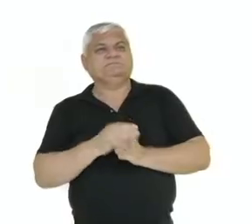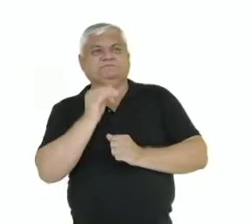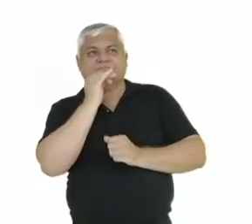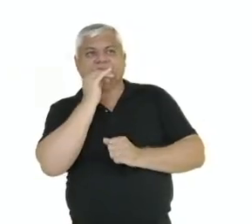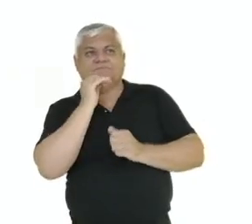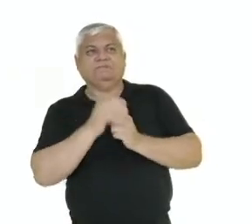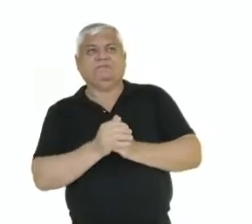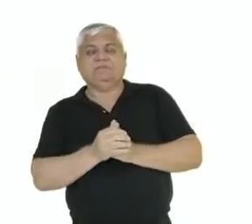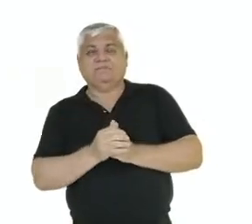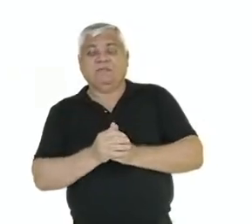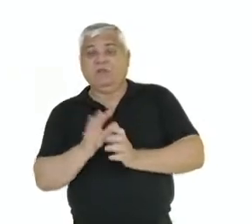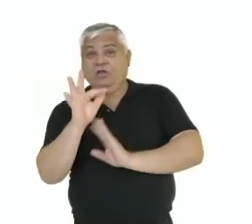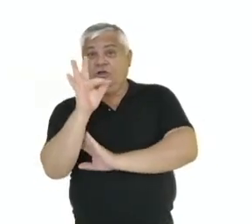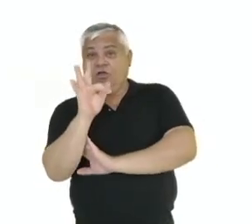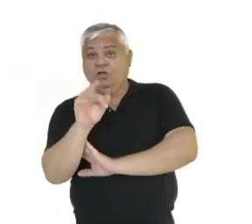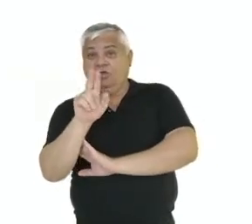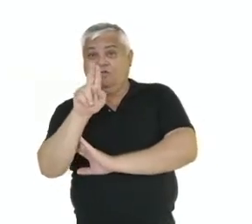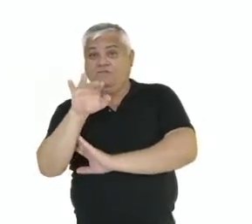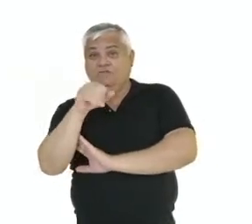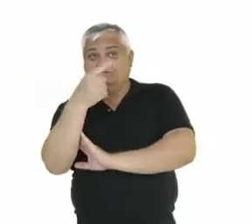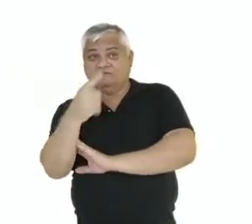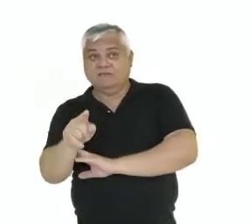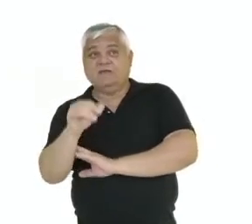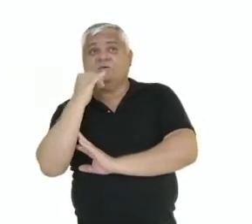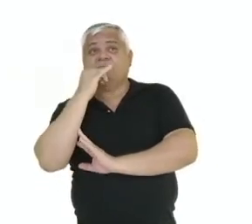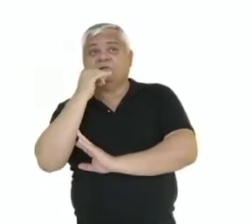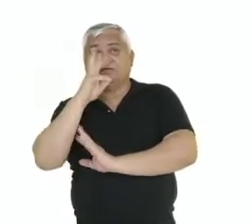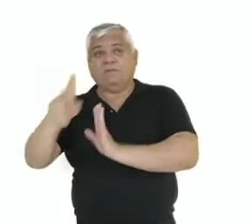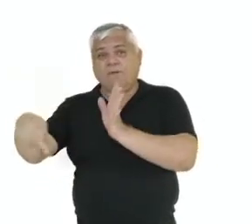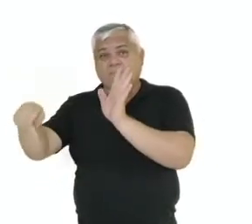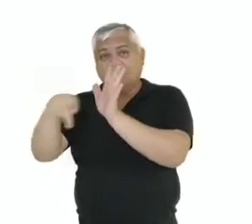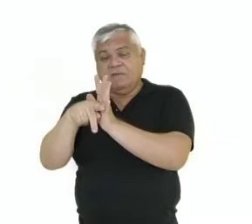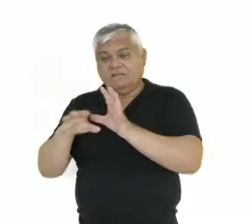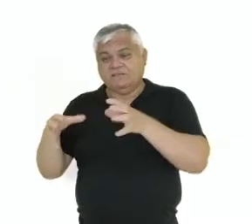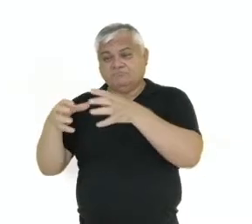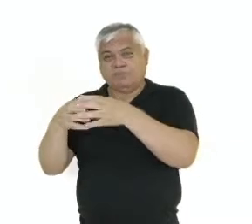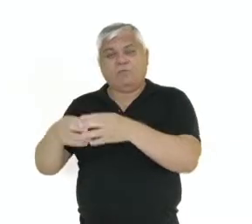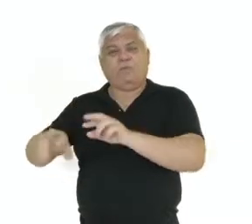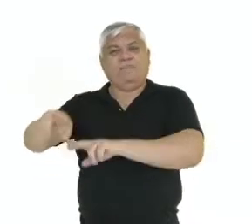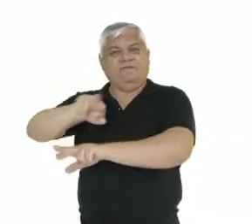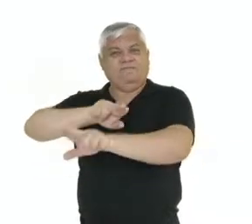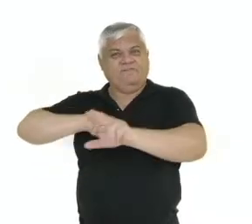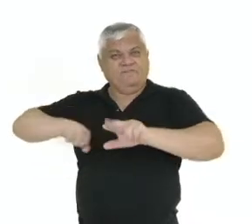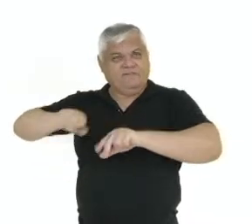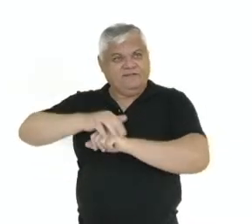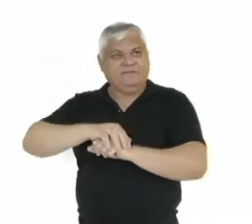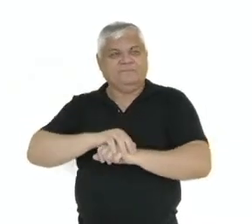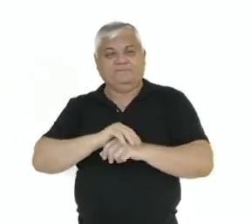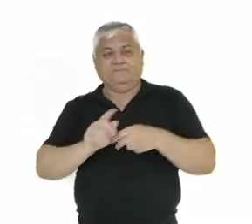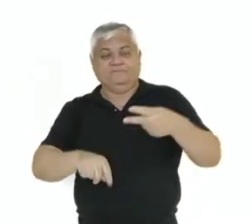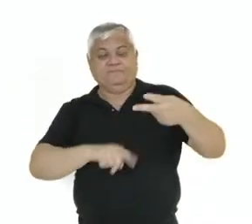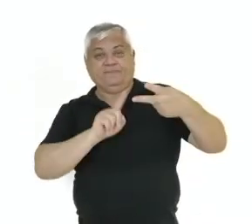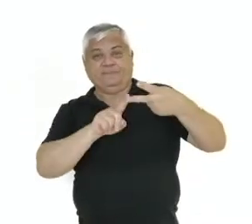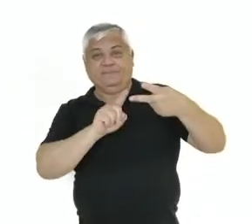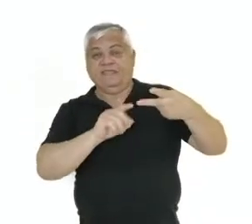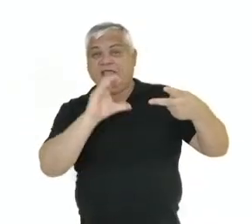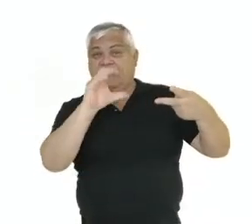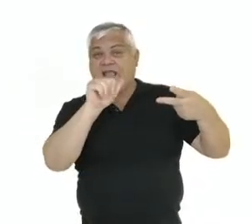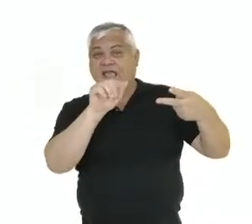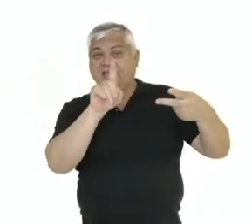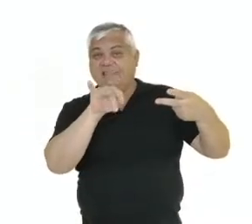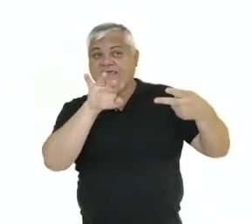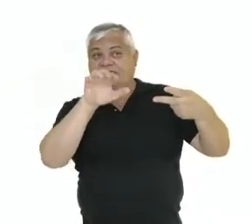ó. A isomeria de função, os isômeros pertencem a funções diferentes. A isomeria de cadeia,